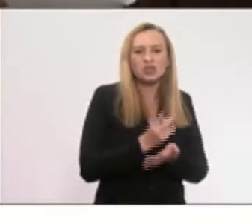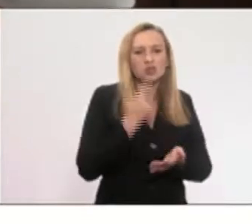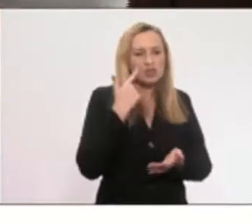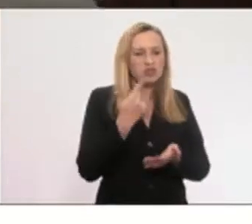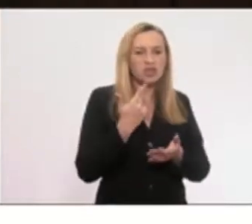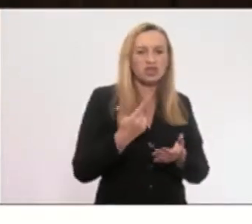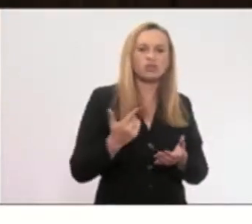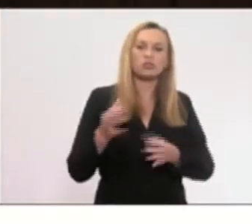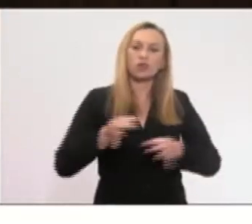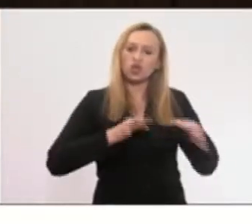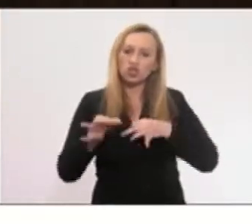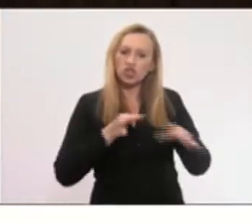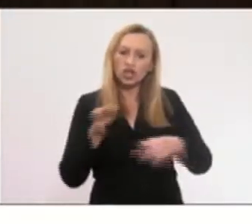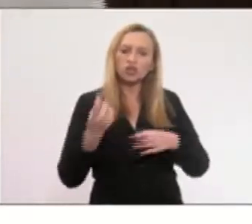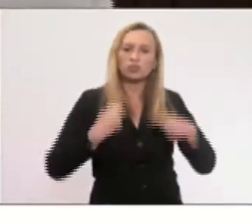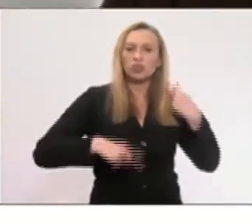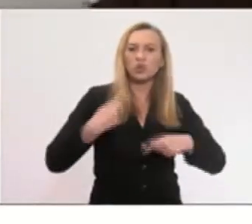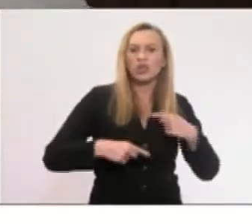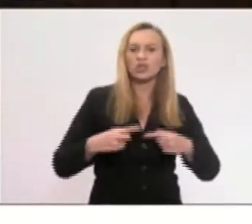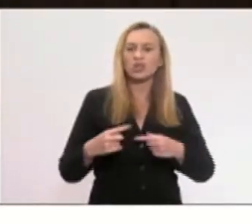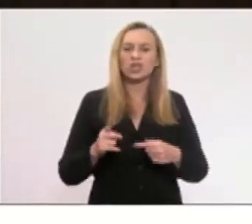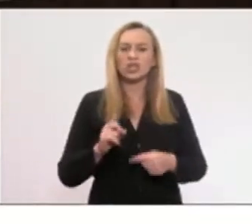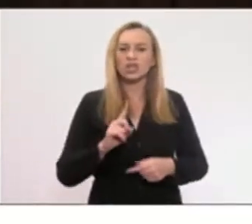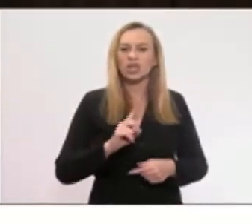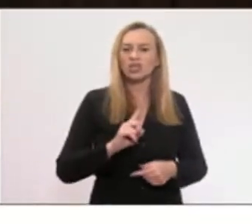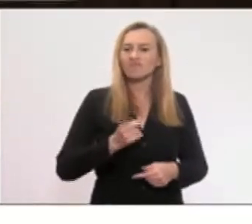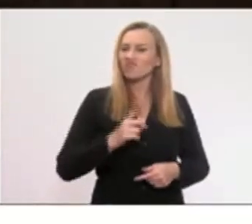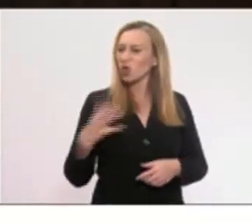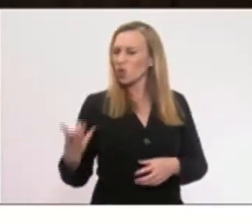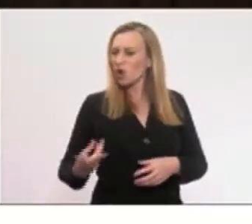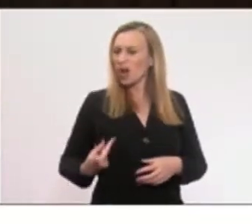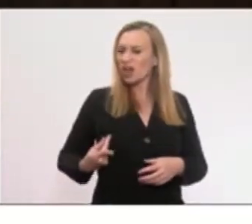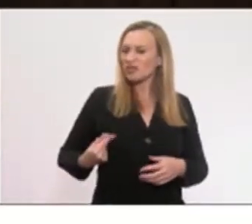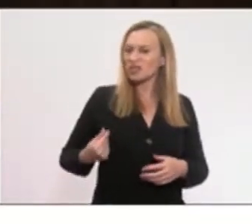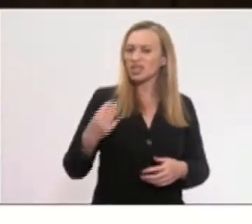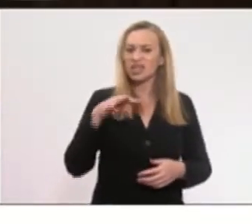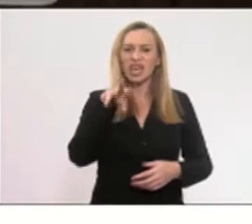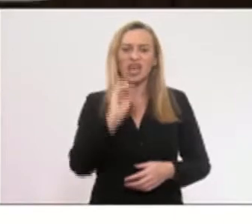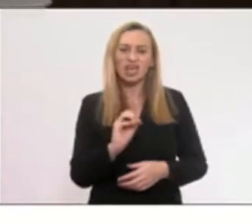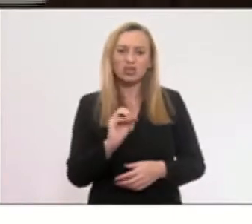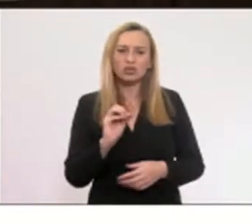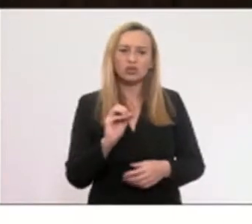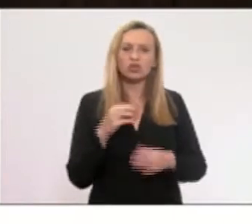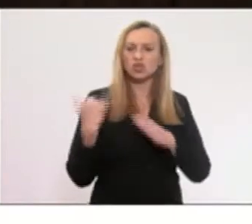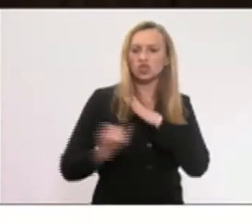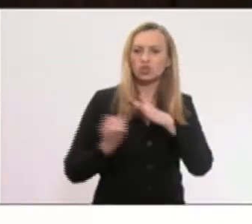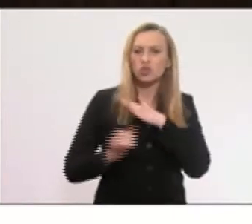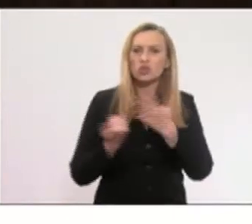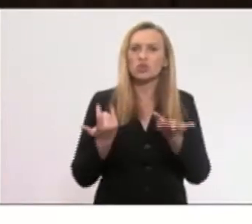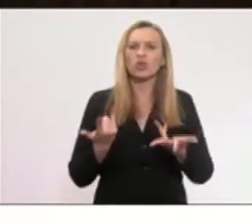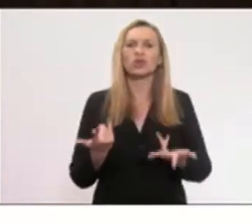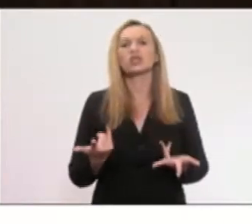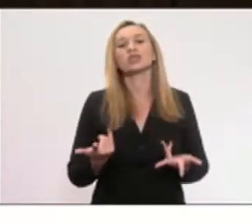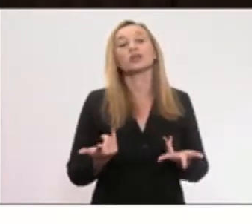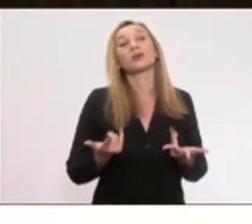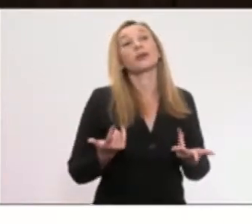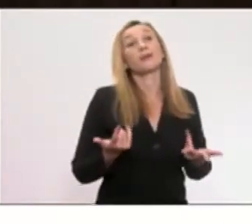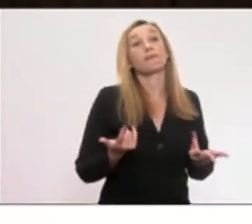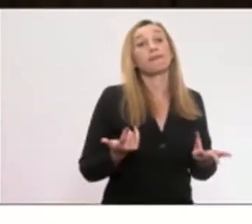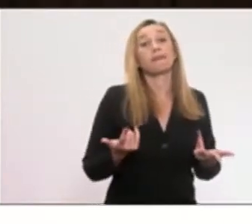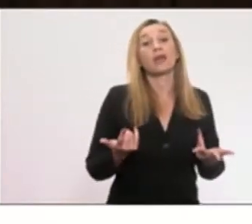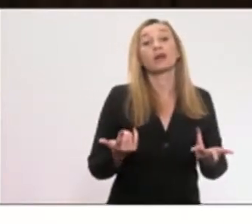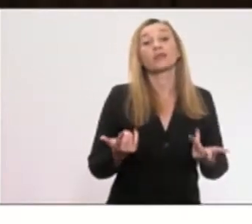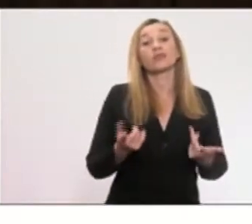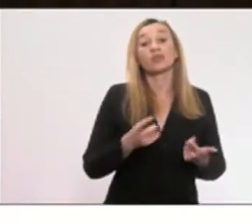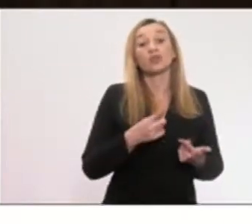projeto político que desqualifica dados técnicos de instituições, né?